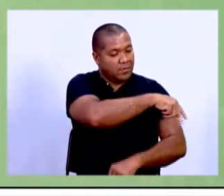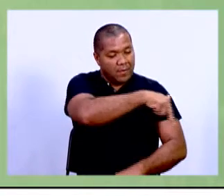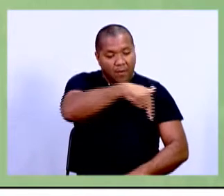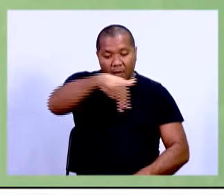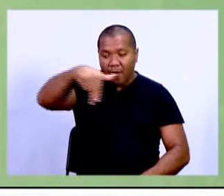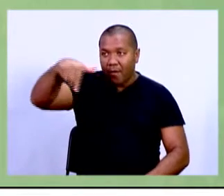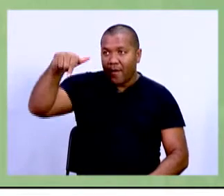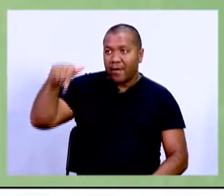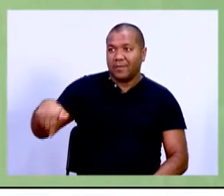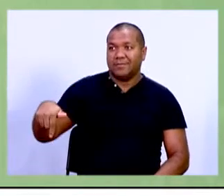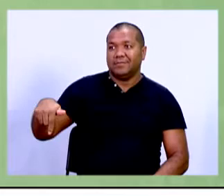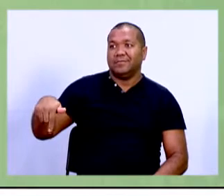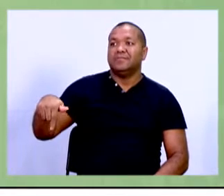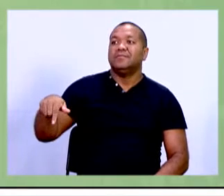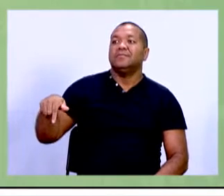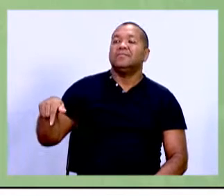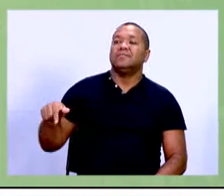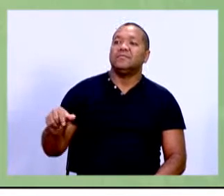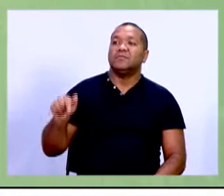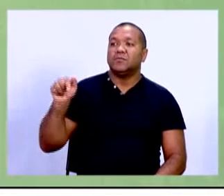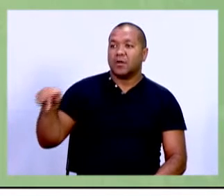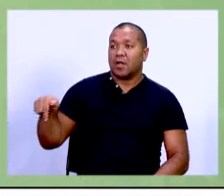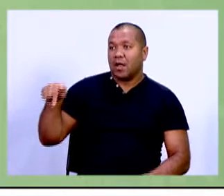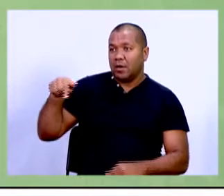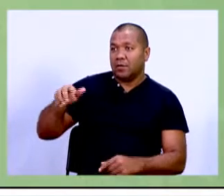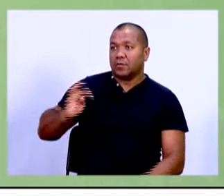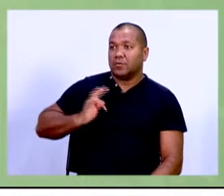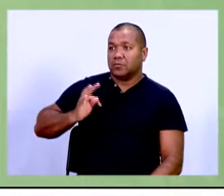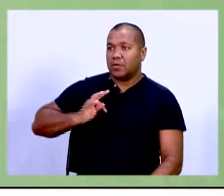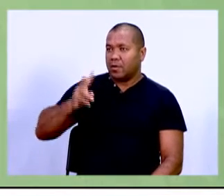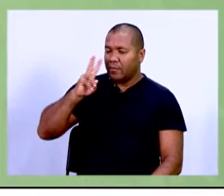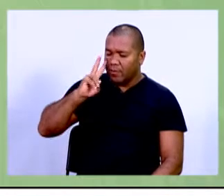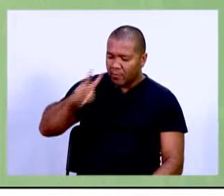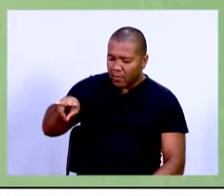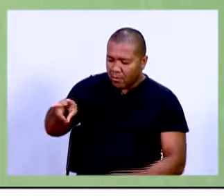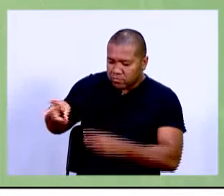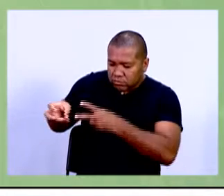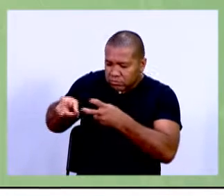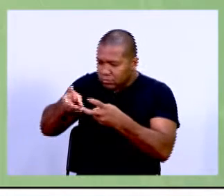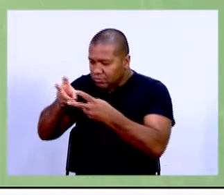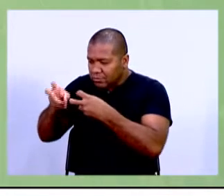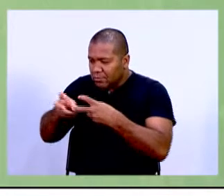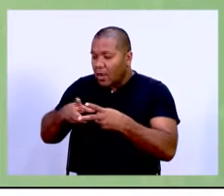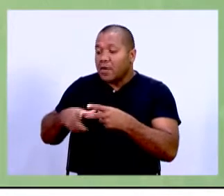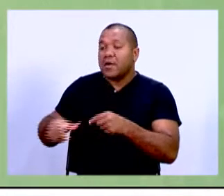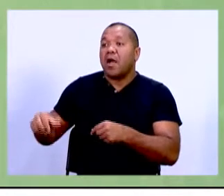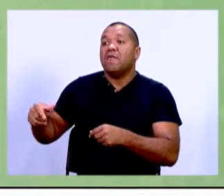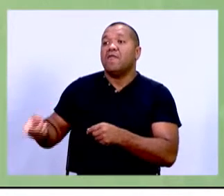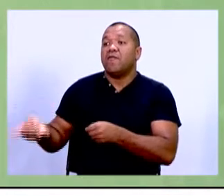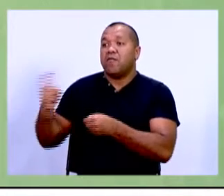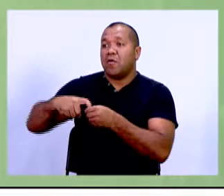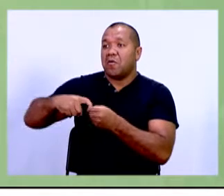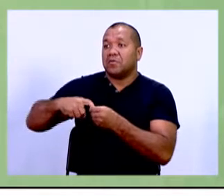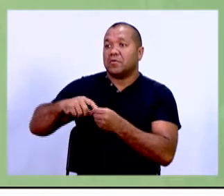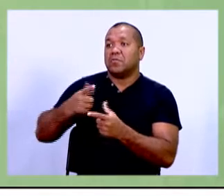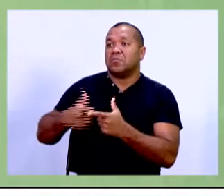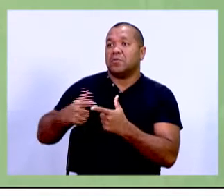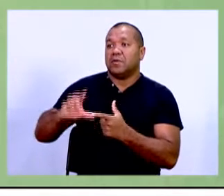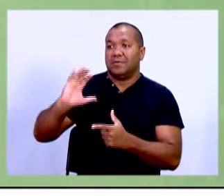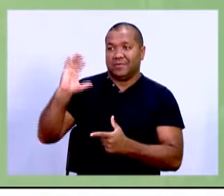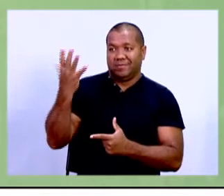local. Chegando lá, o técnico analisa e, na maioria das vezes, já volta com o problema